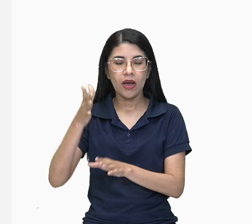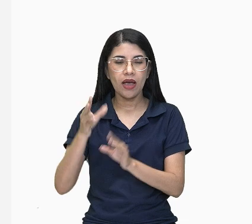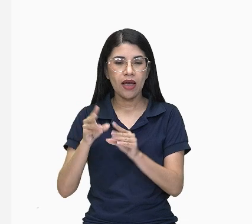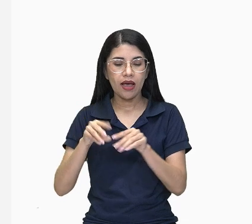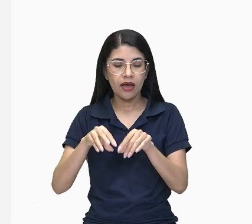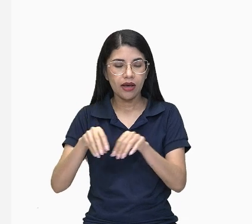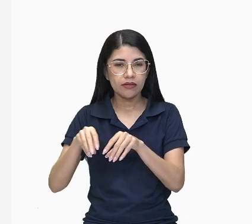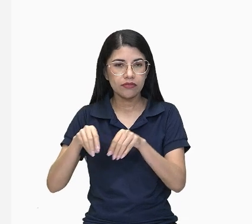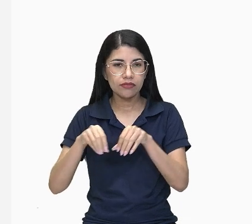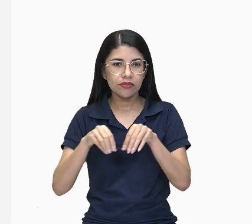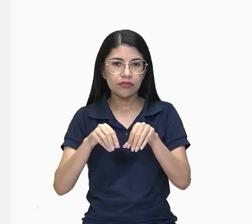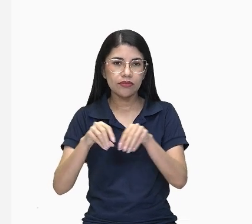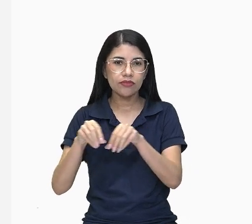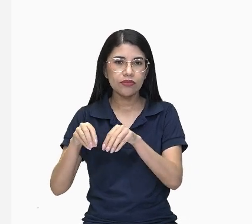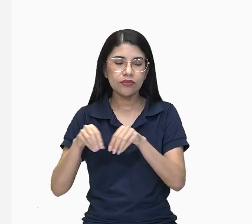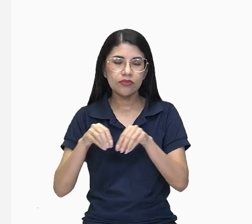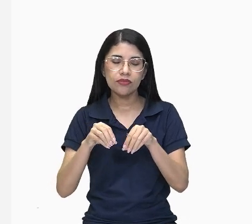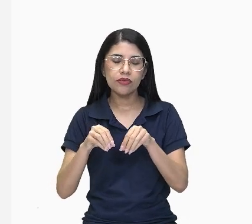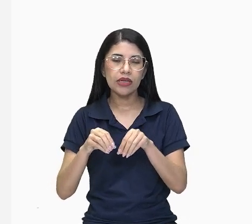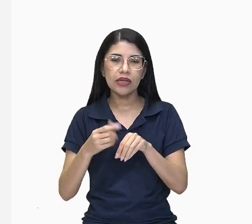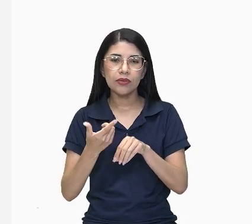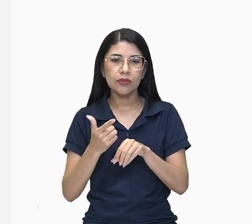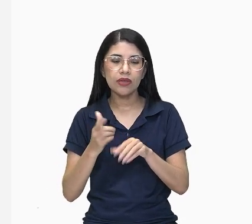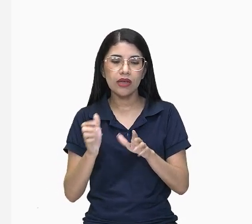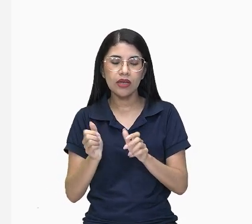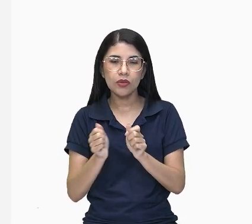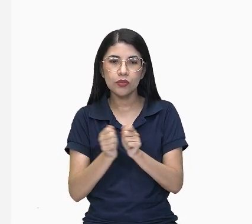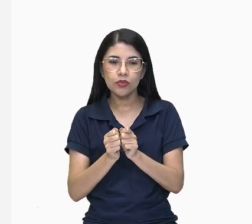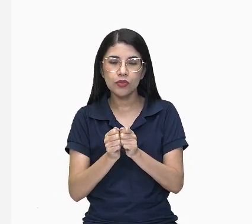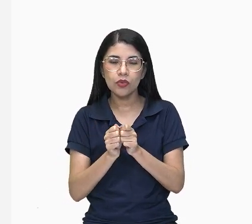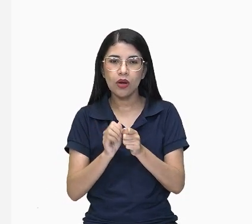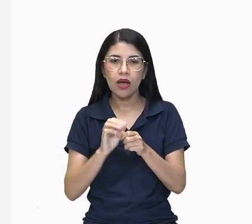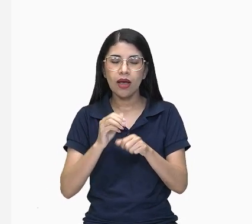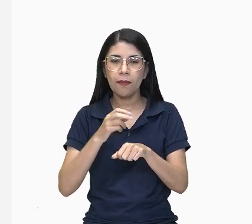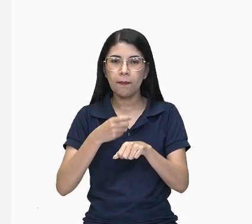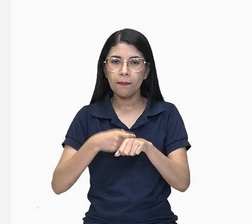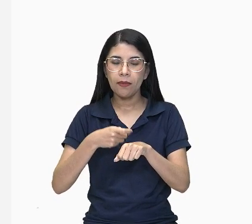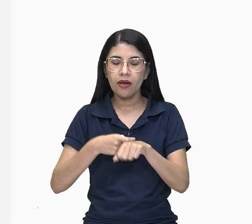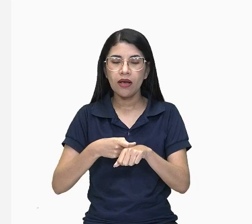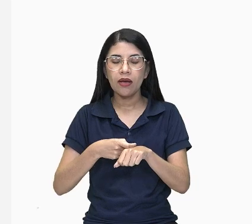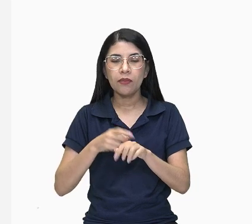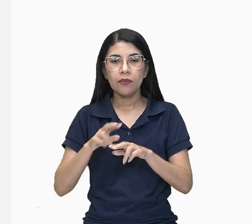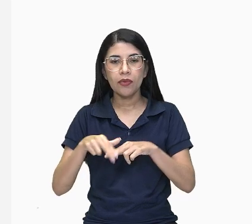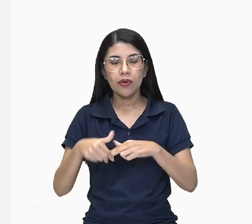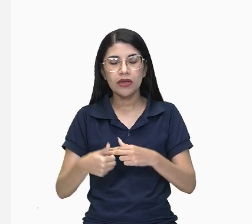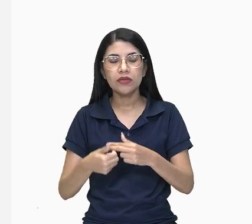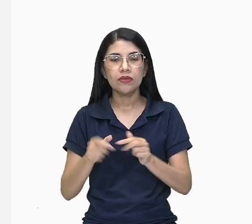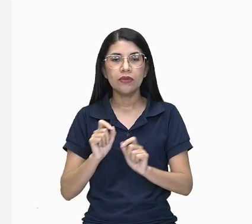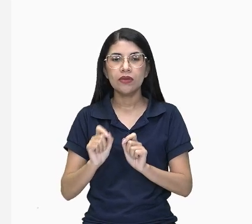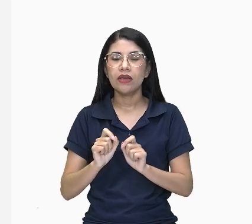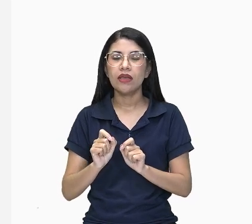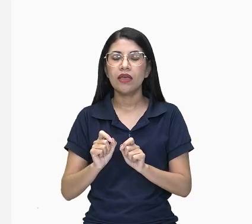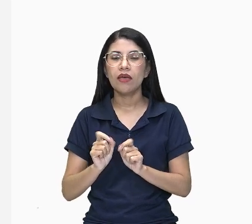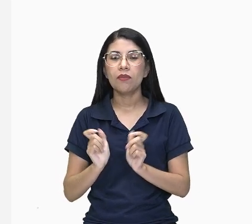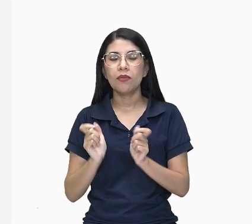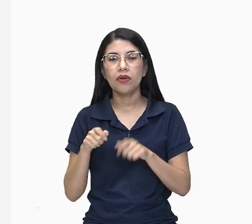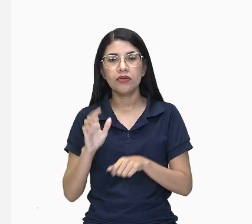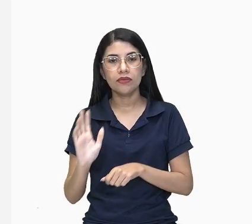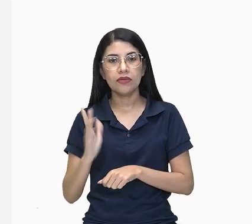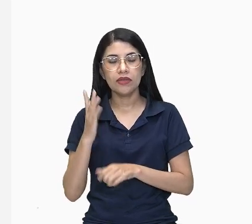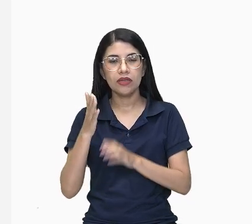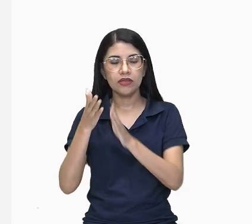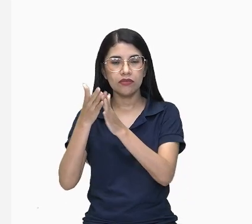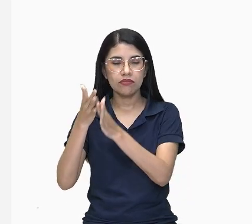por areia, que é pouco coesa. Isso vai fazer com que esses paredões eles ficam suscetíveis